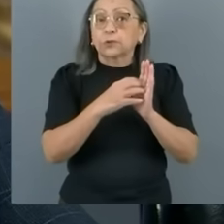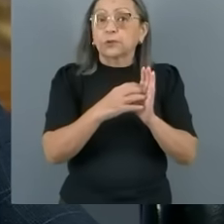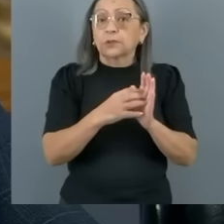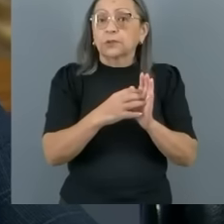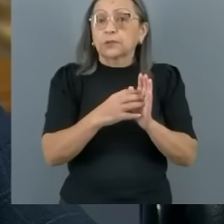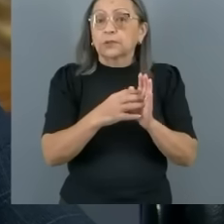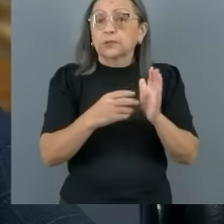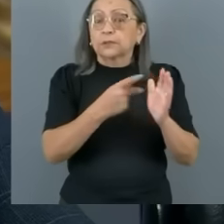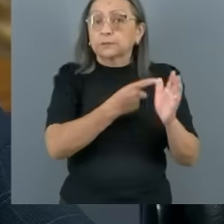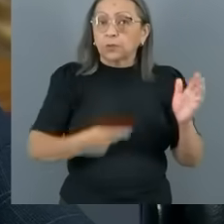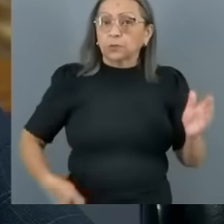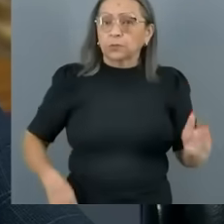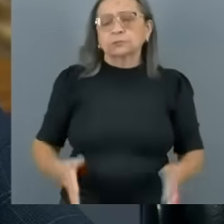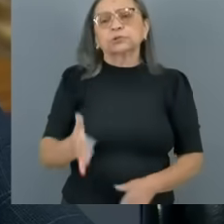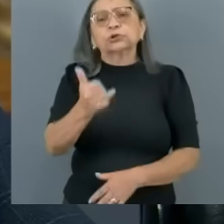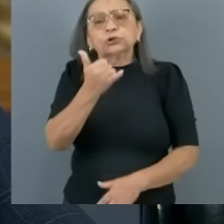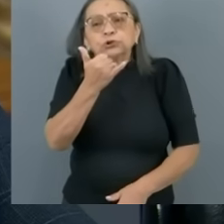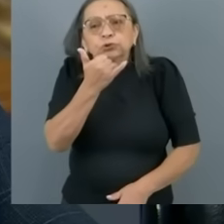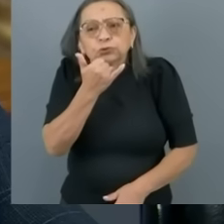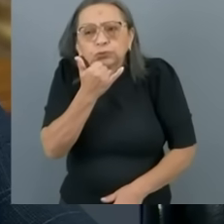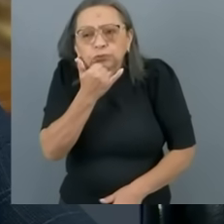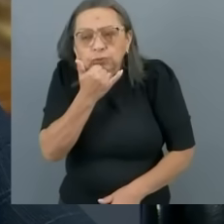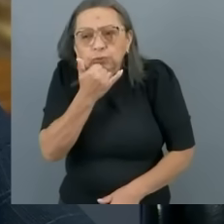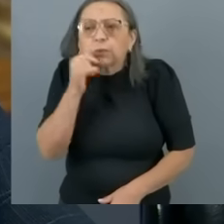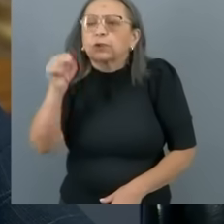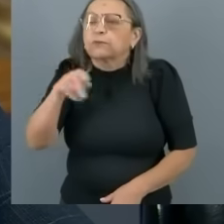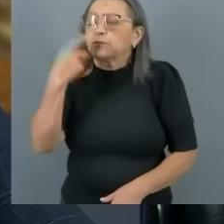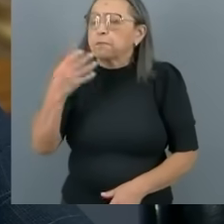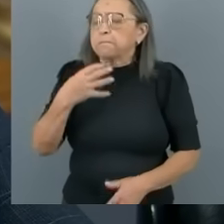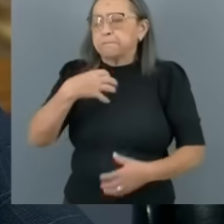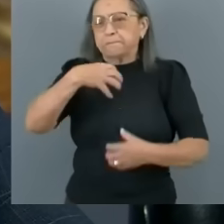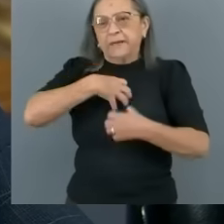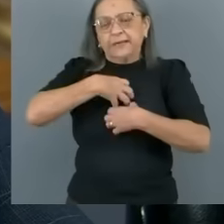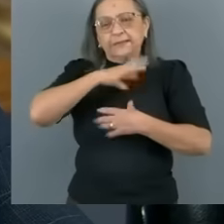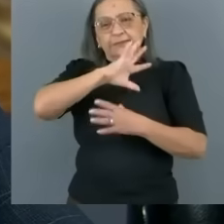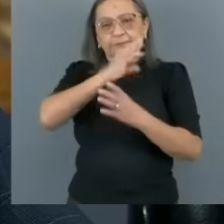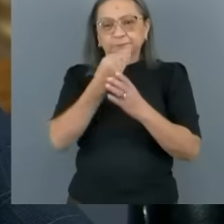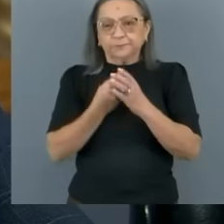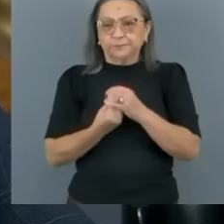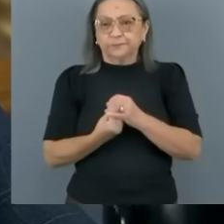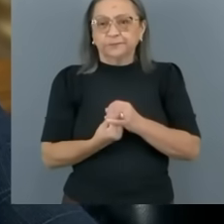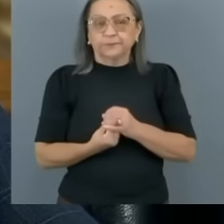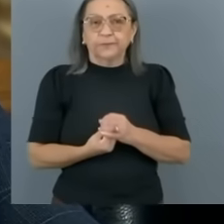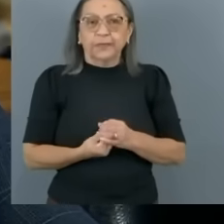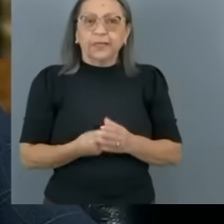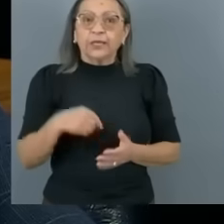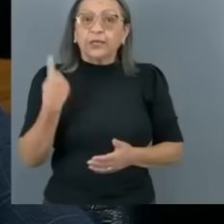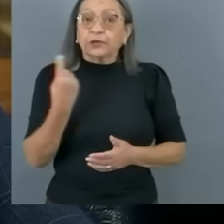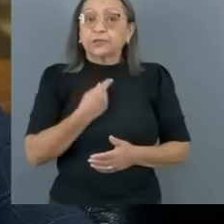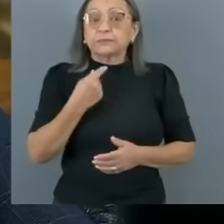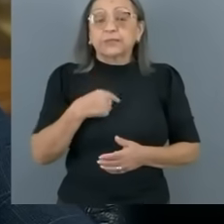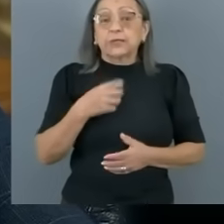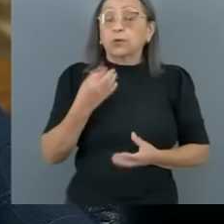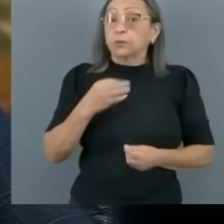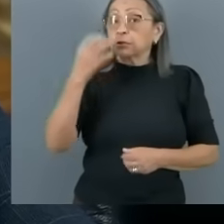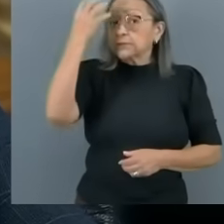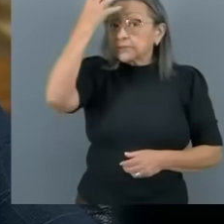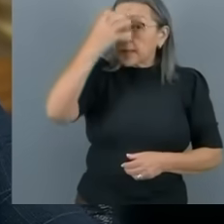pareceu extremamente subjetiva a afirmação de Vossa Excelência. E nós estamos aqui encarando isso com muita